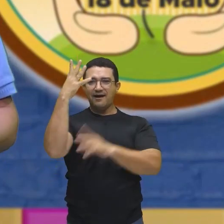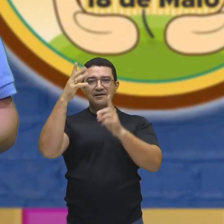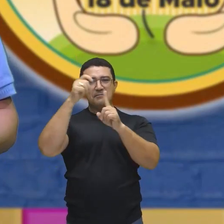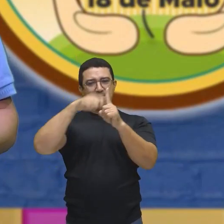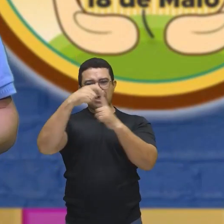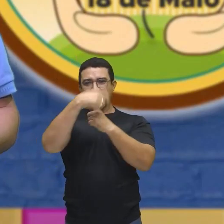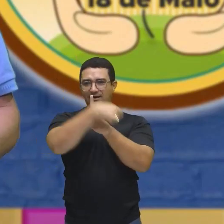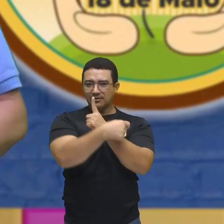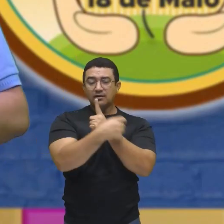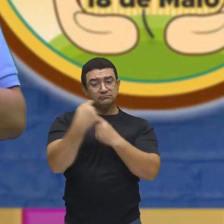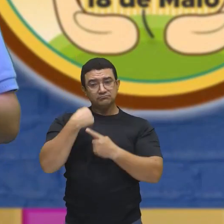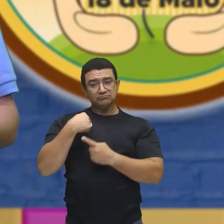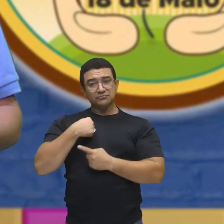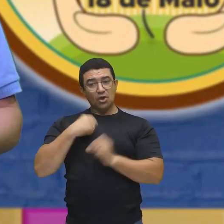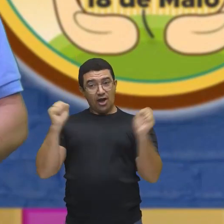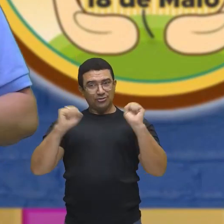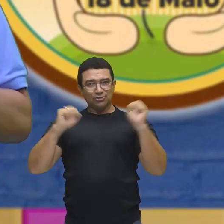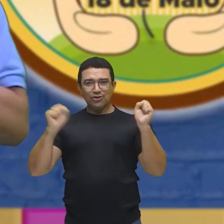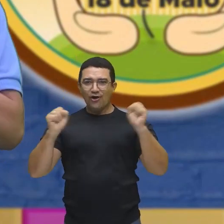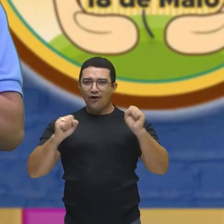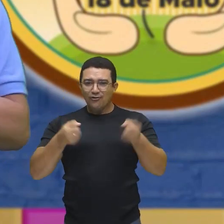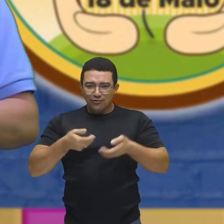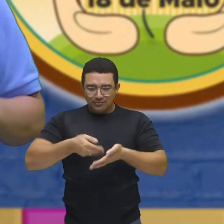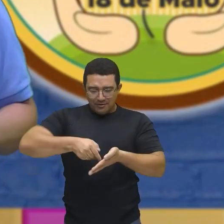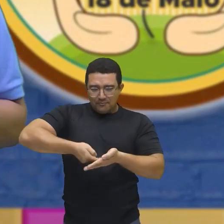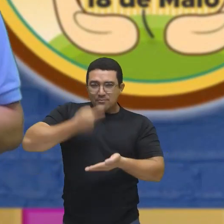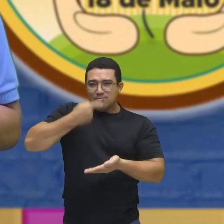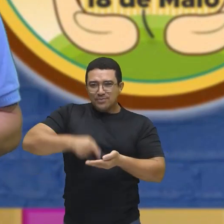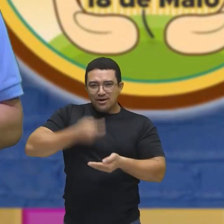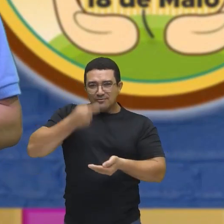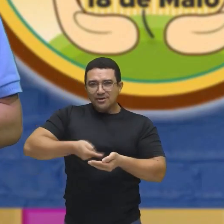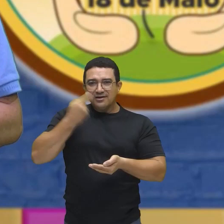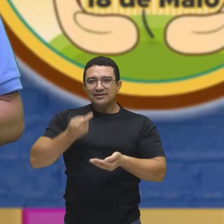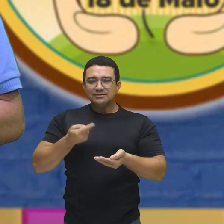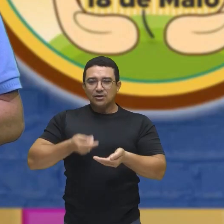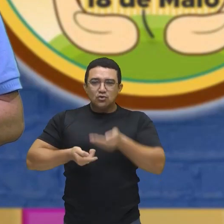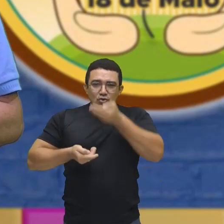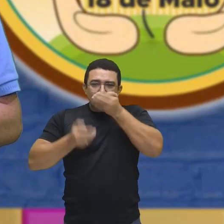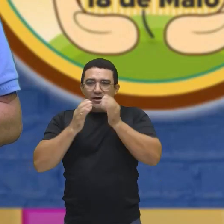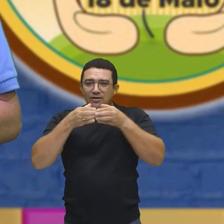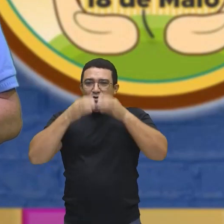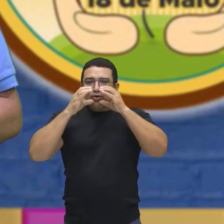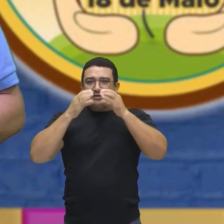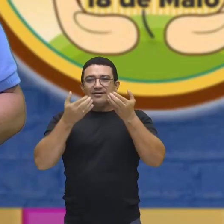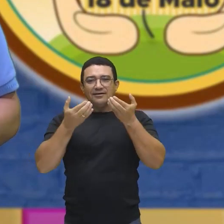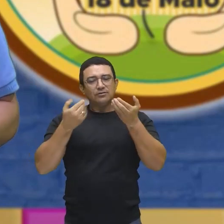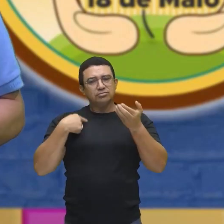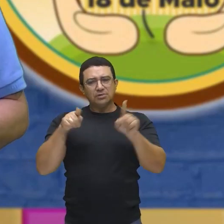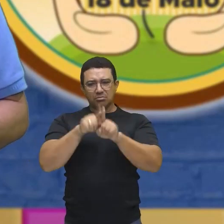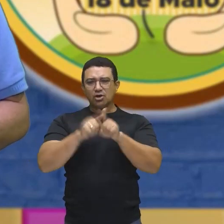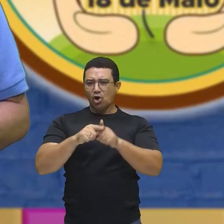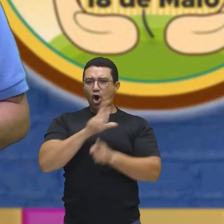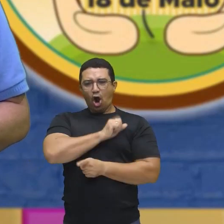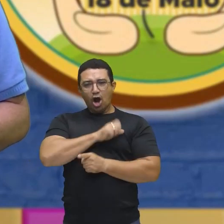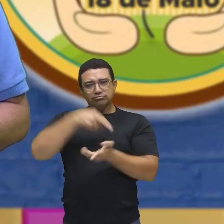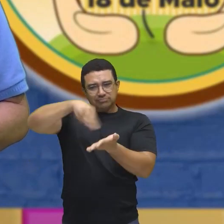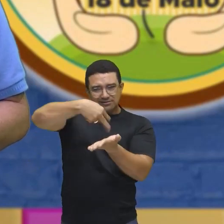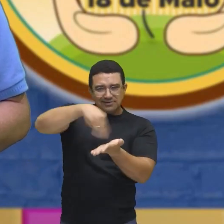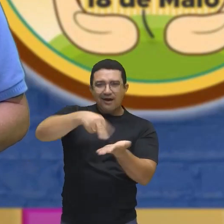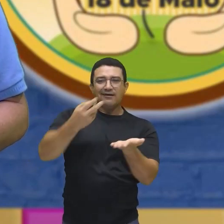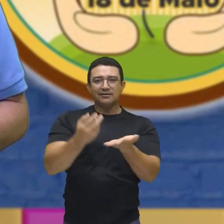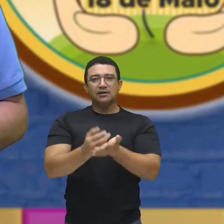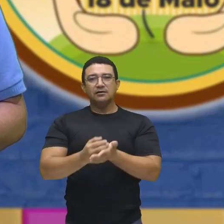adoro o tacacá, eu adoro a dança indígena, eu adoro bater palma, eu adoro bater os pés, sabe? E não esquecendo também dos meus